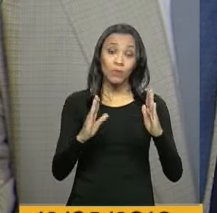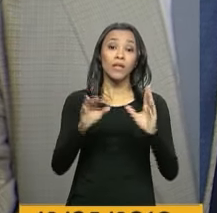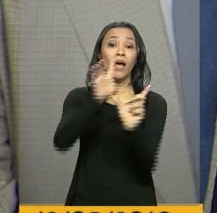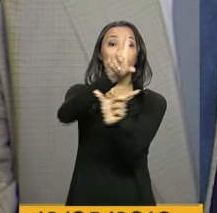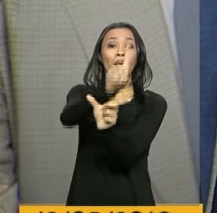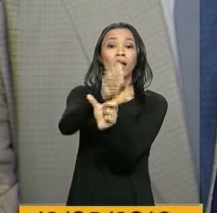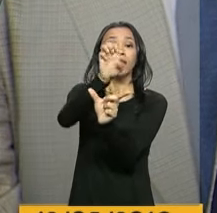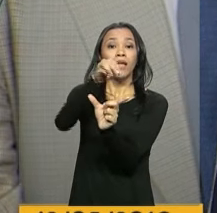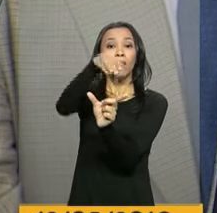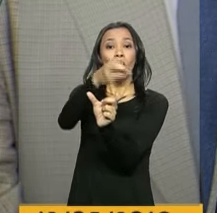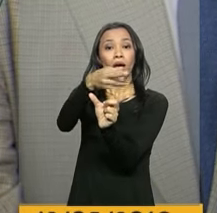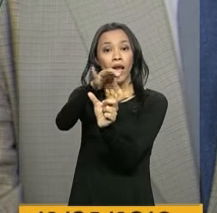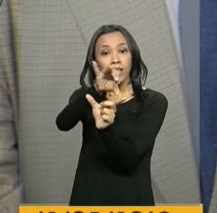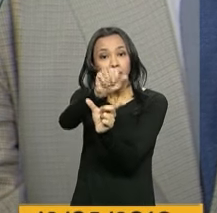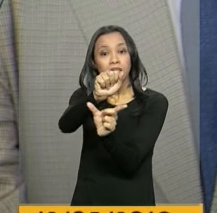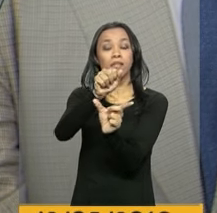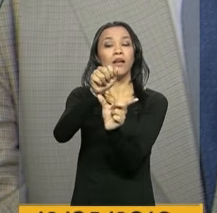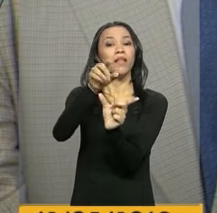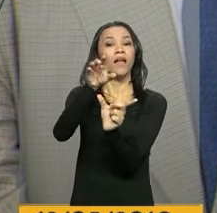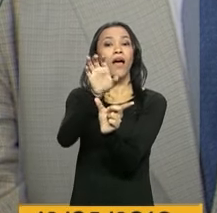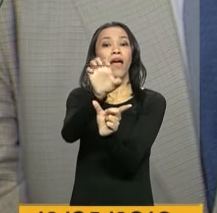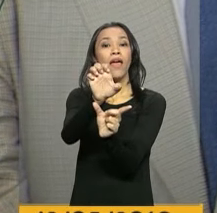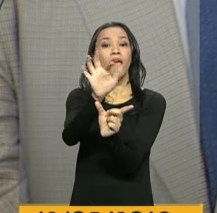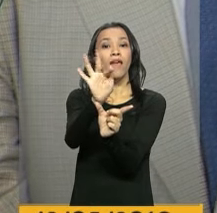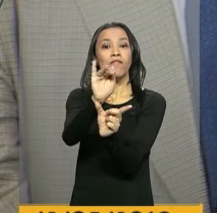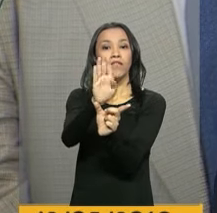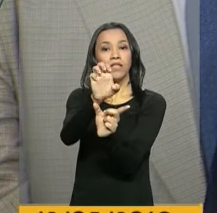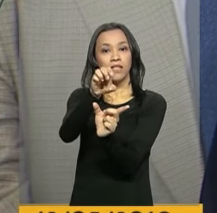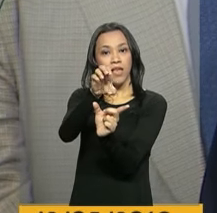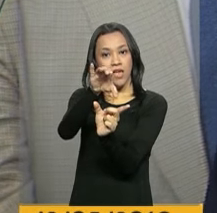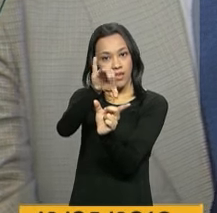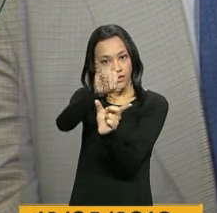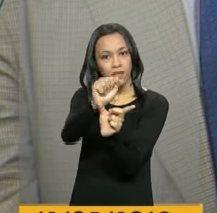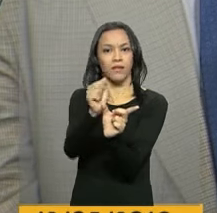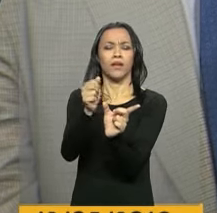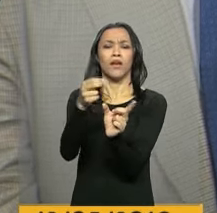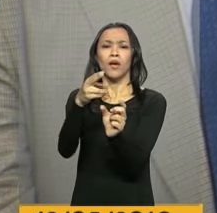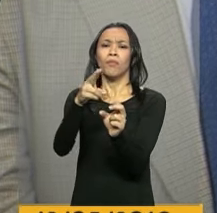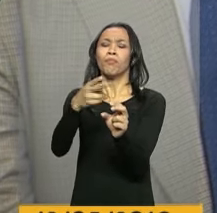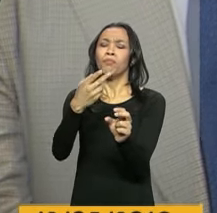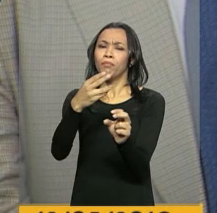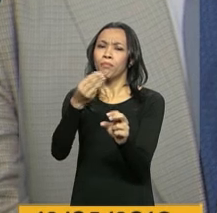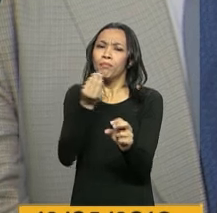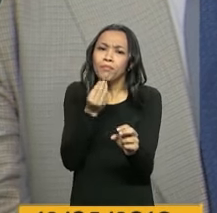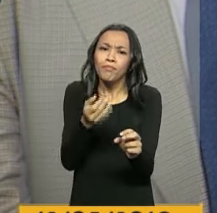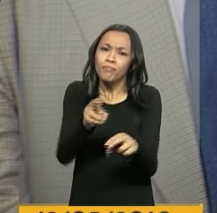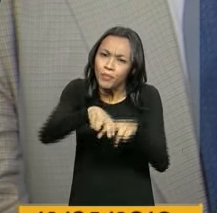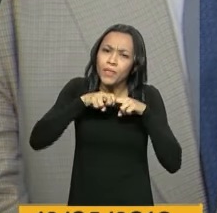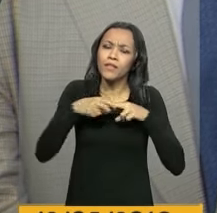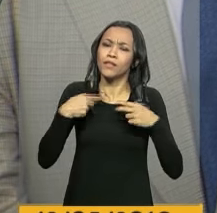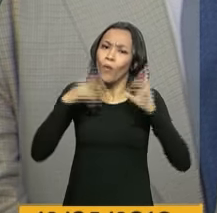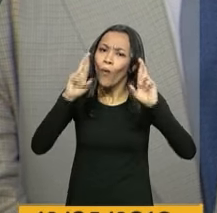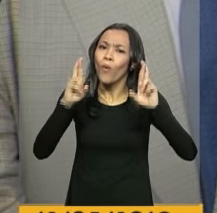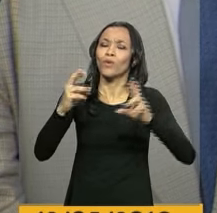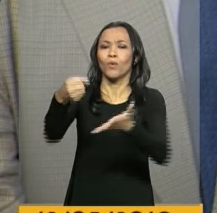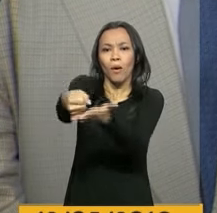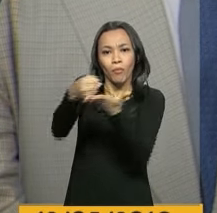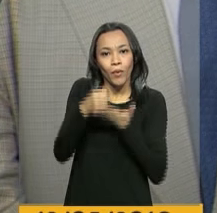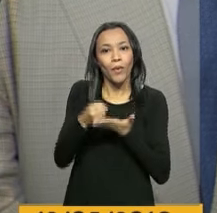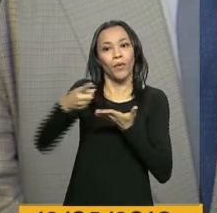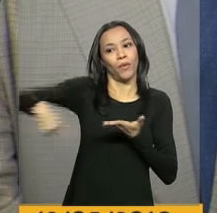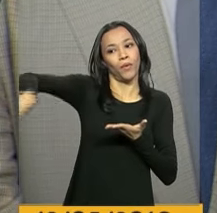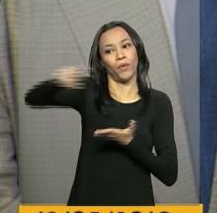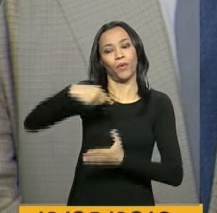trabalho dos senhores ministros, do Parlamento e de todo o povo brasileiro. Eu quero